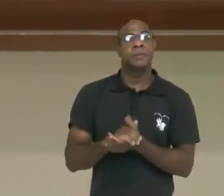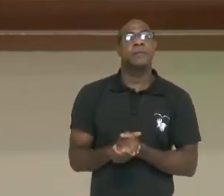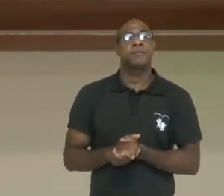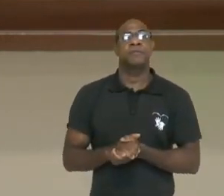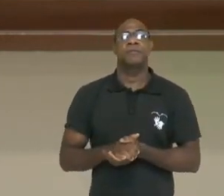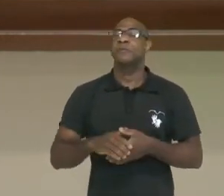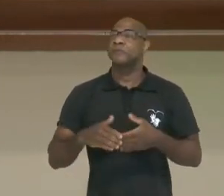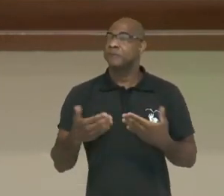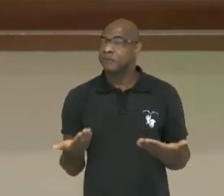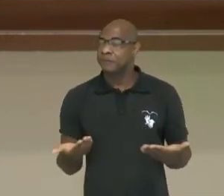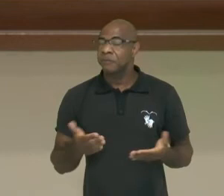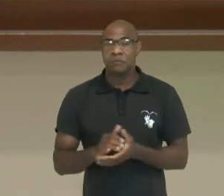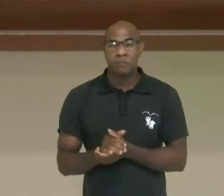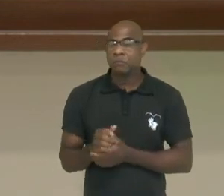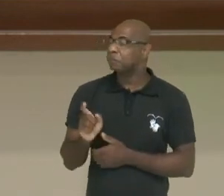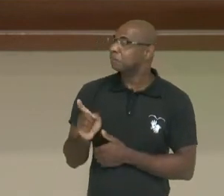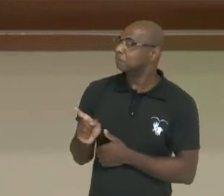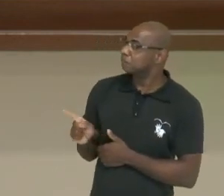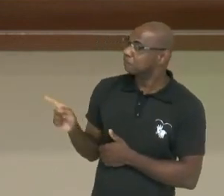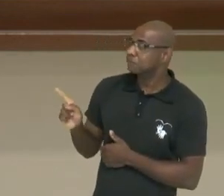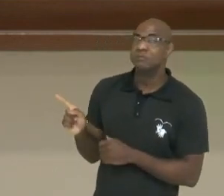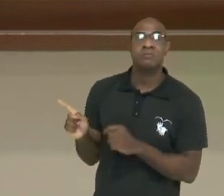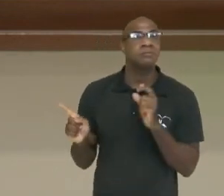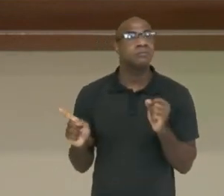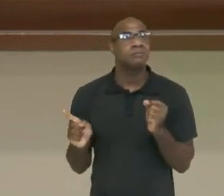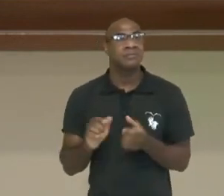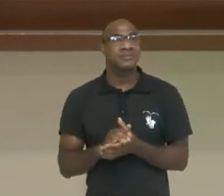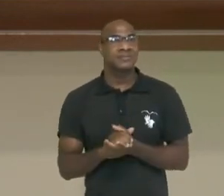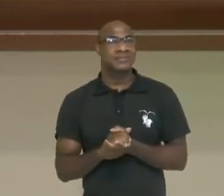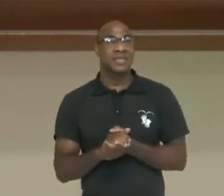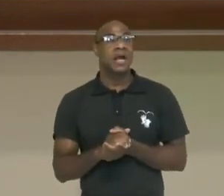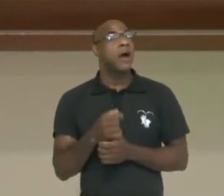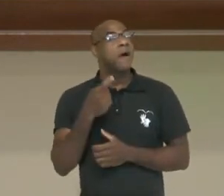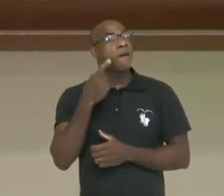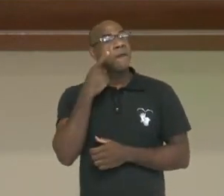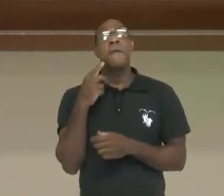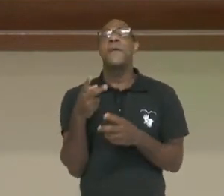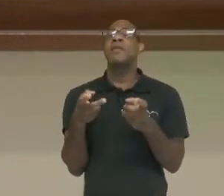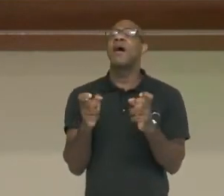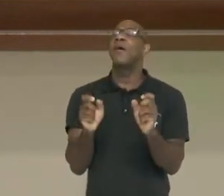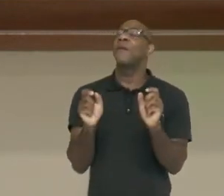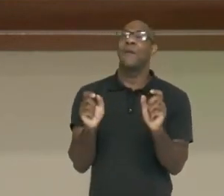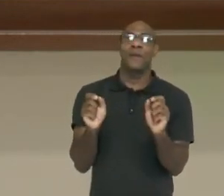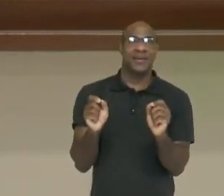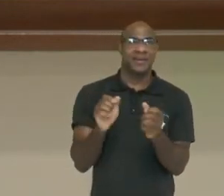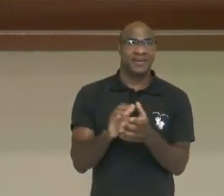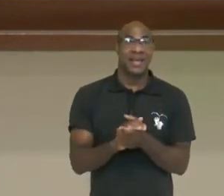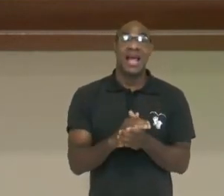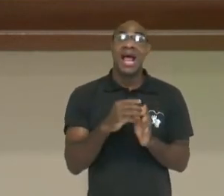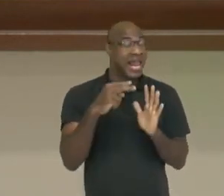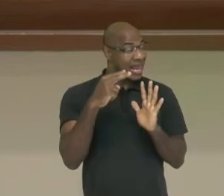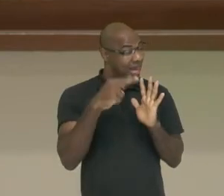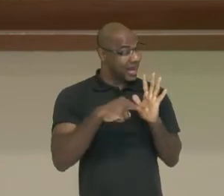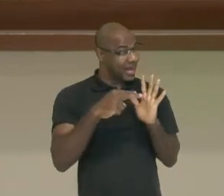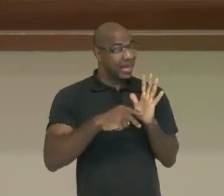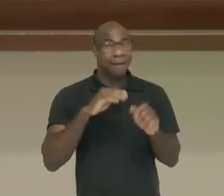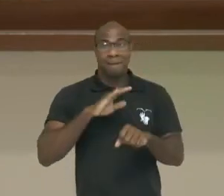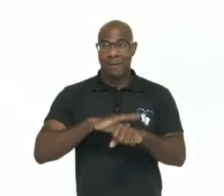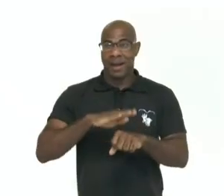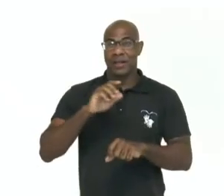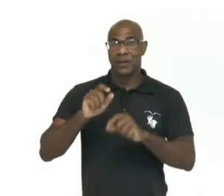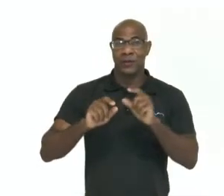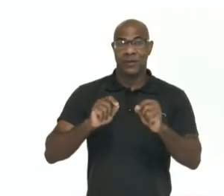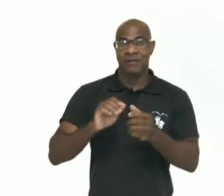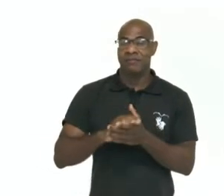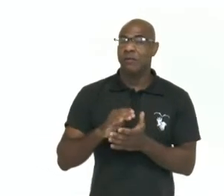ali, né? Só esse pedacinho ali. Vamos observar um pouquinho aqui, leiam aqui, observem aqui na tela, que eu vou